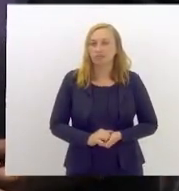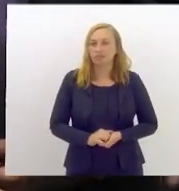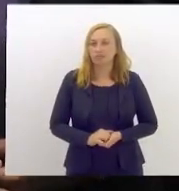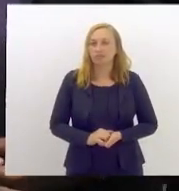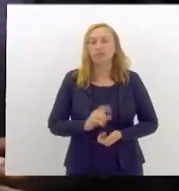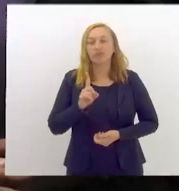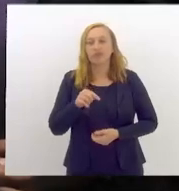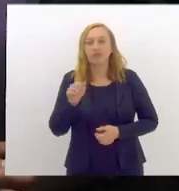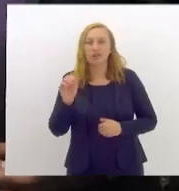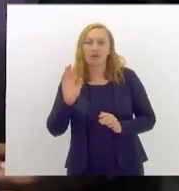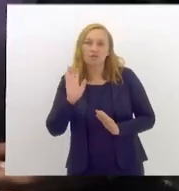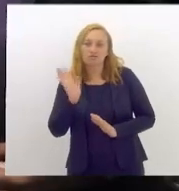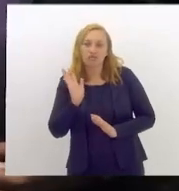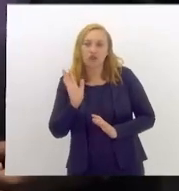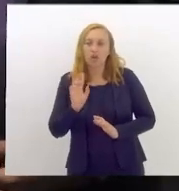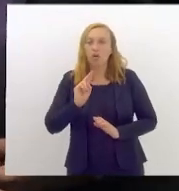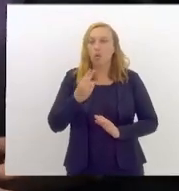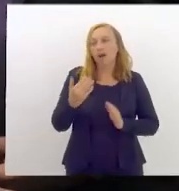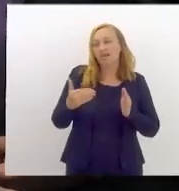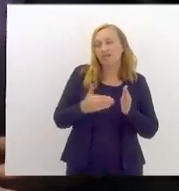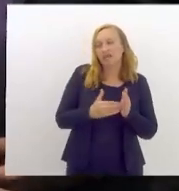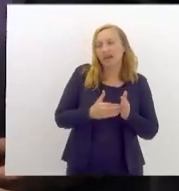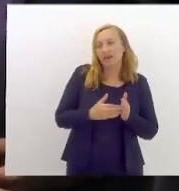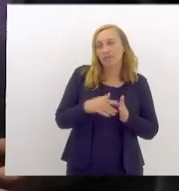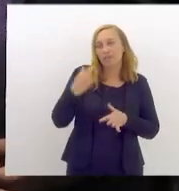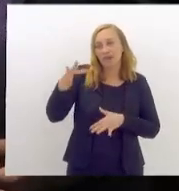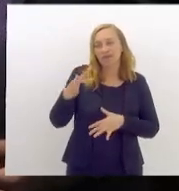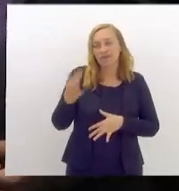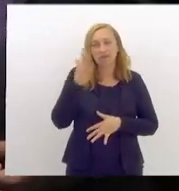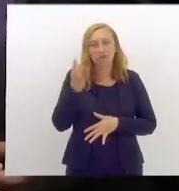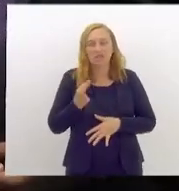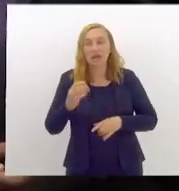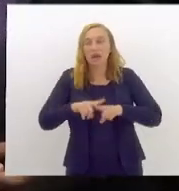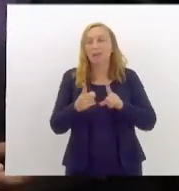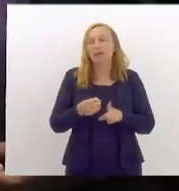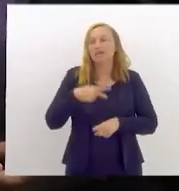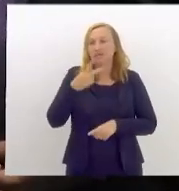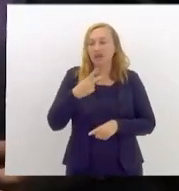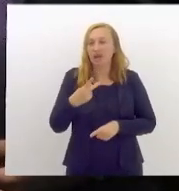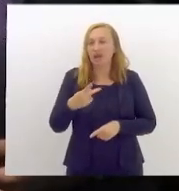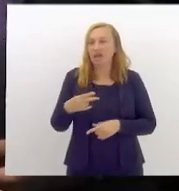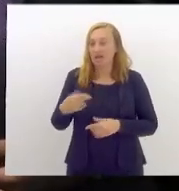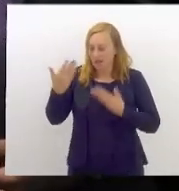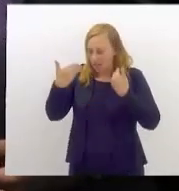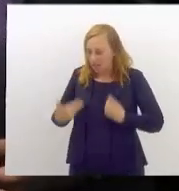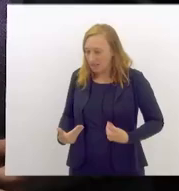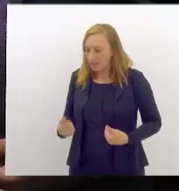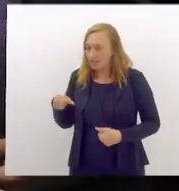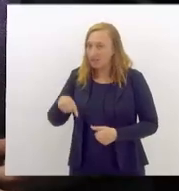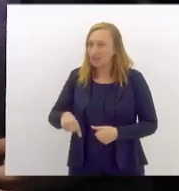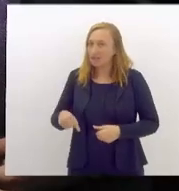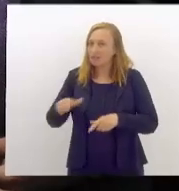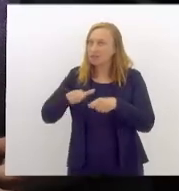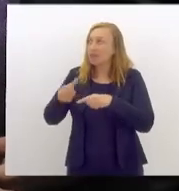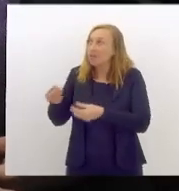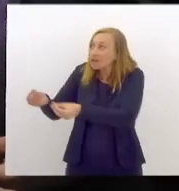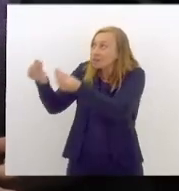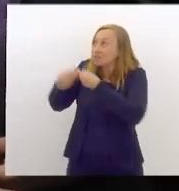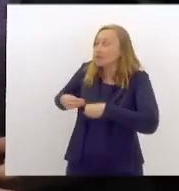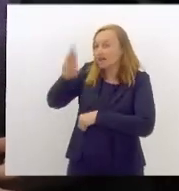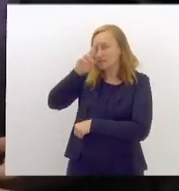se é um adeus ou um até logo não tenho como afirmar mas posso afirmar que eis-me aqui para a missão que me fordada